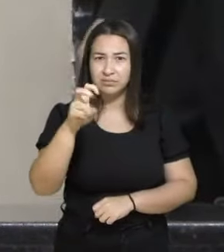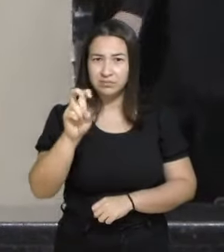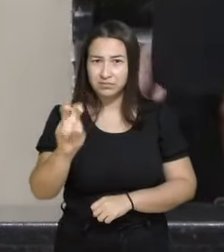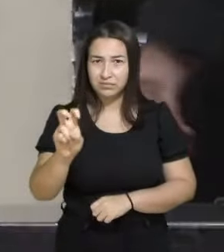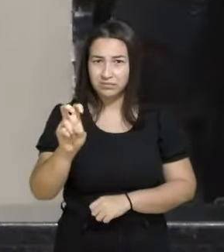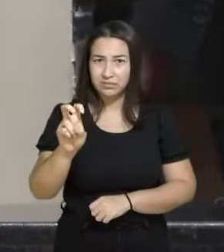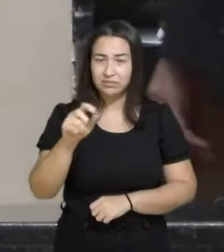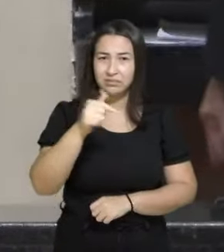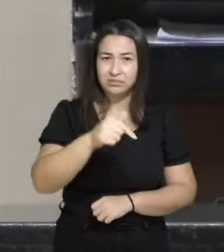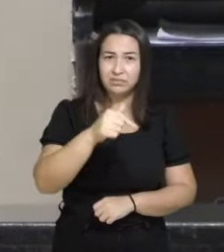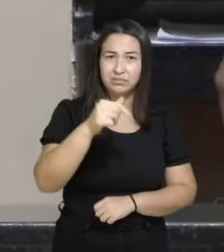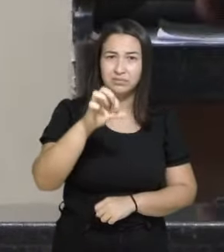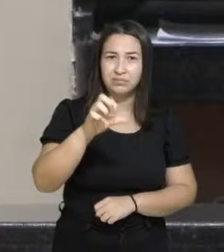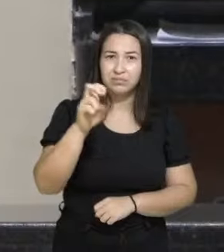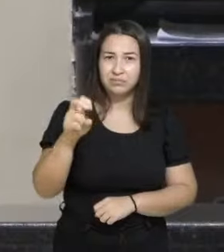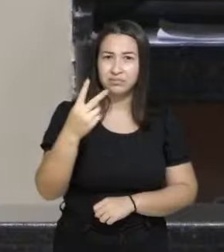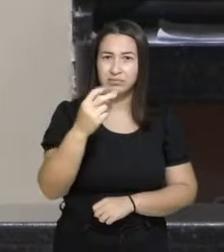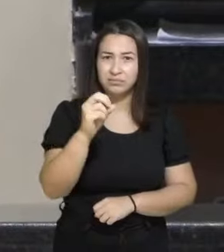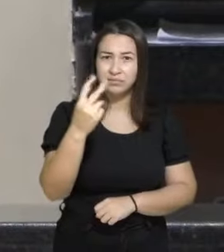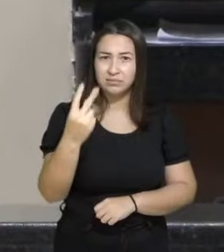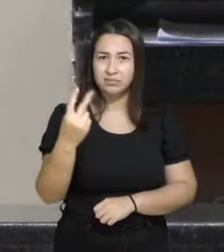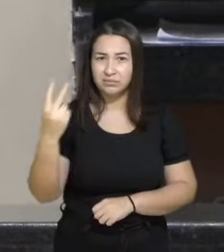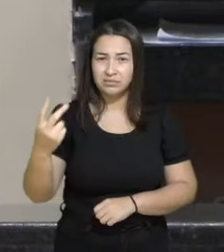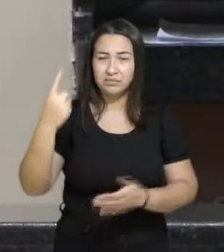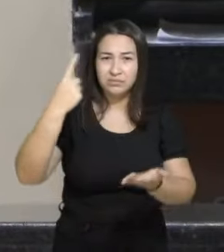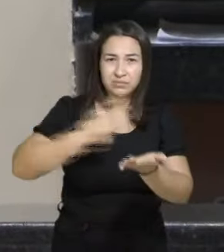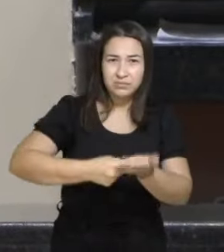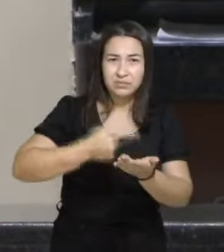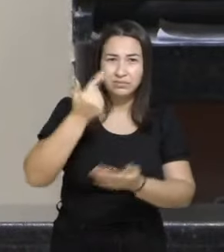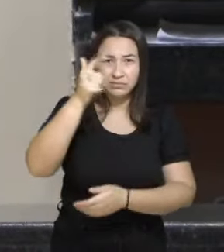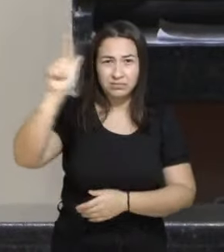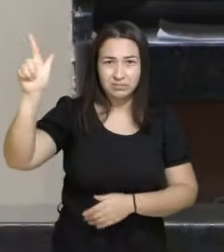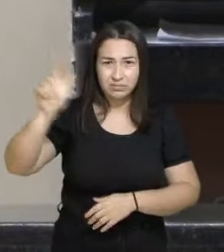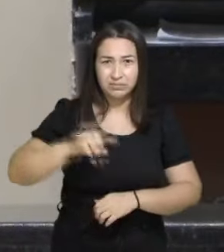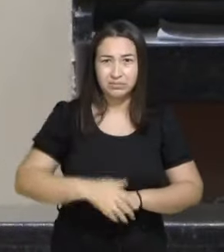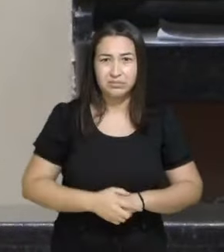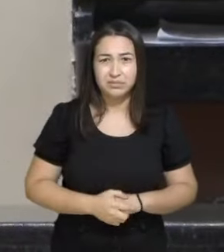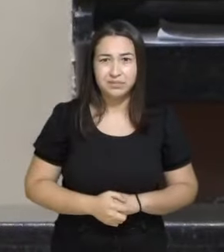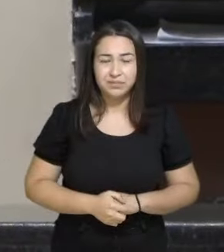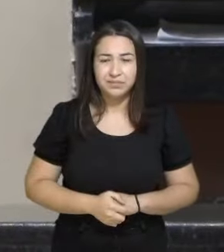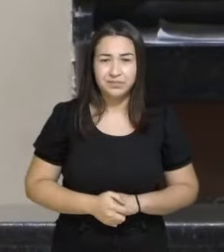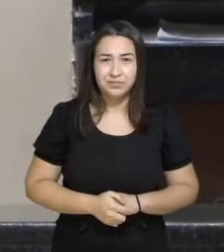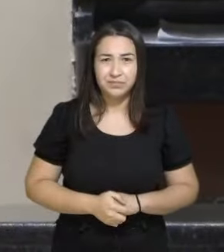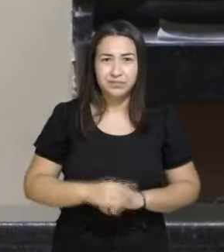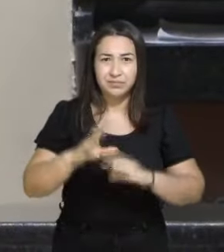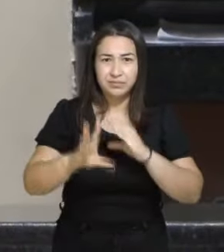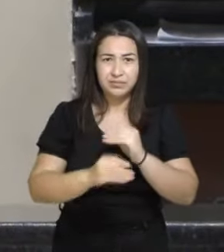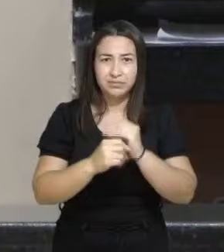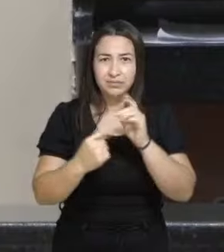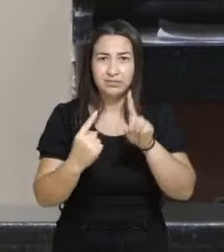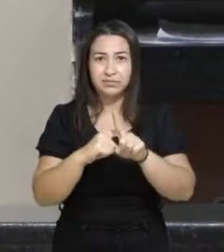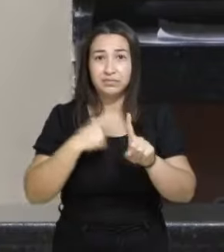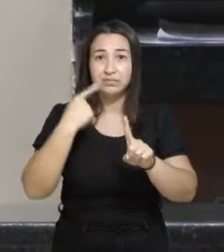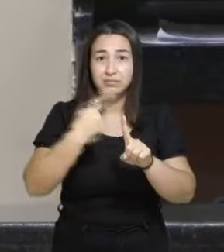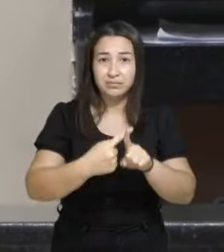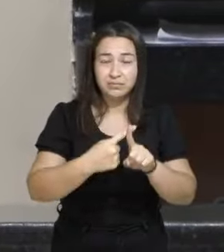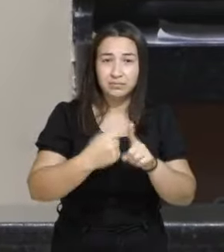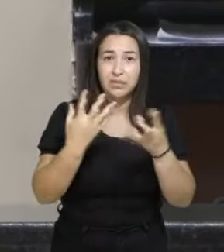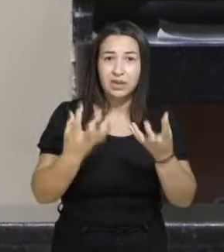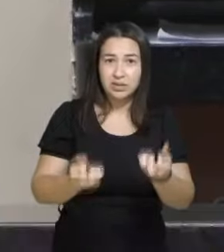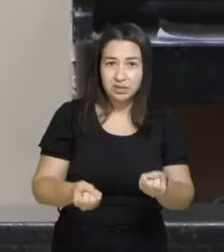de 2022 e estabelece outras providências. Com emenda aditiva e pareceres favoráveis